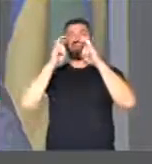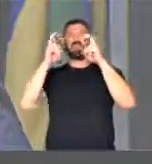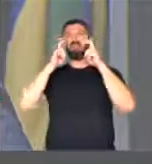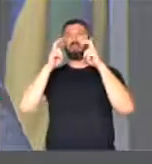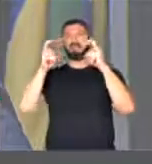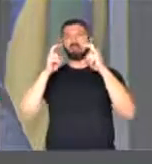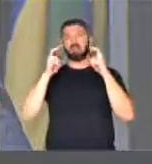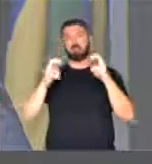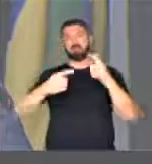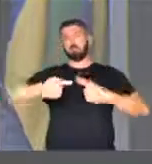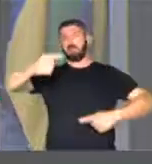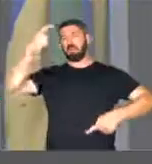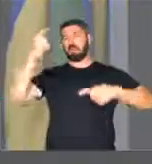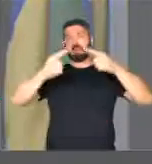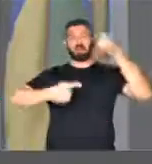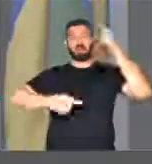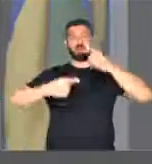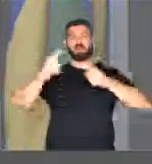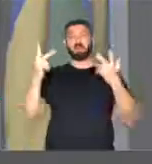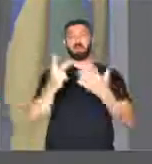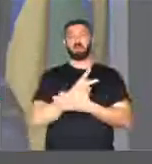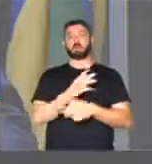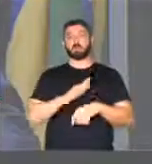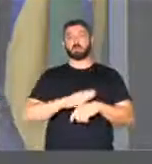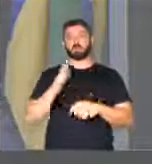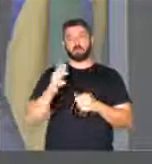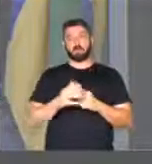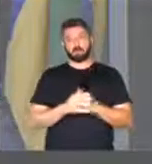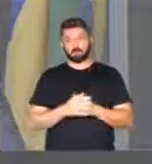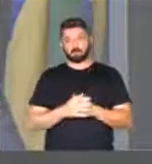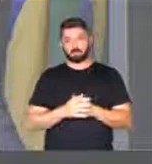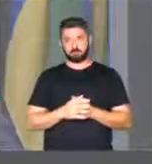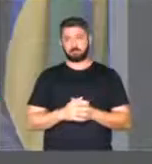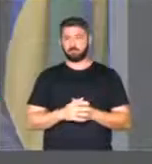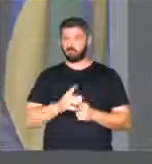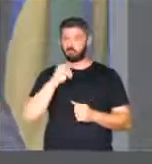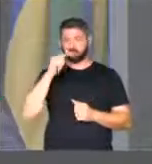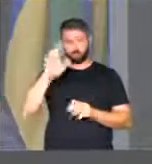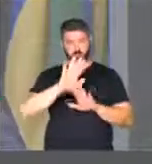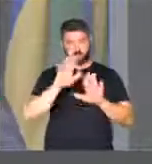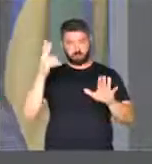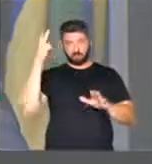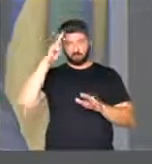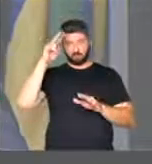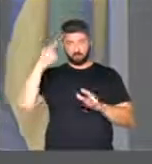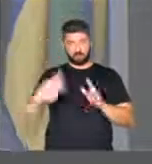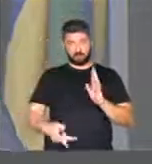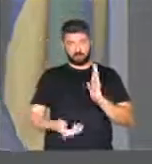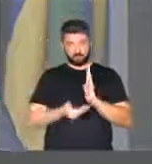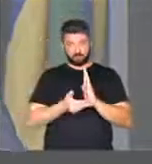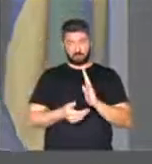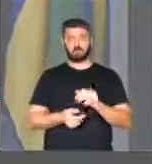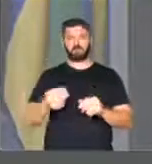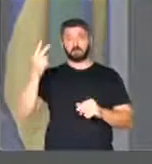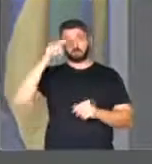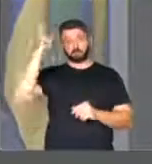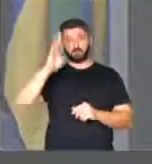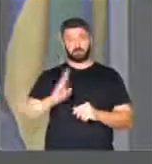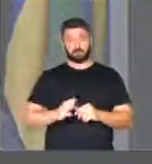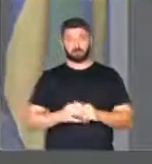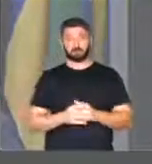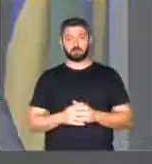gritando e debatendo sobre um dos episódios que marcaram, sem nenhuma dúvida, a história dessa Câmara e a história desse